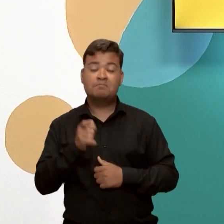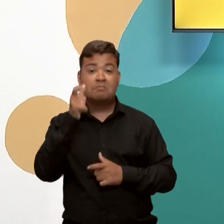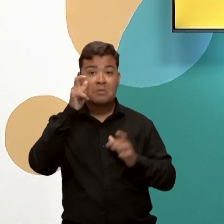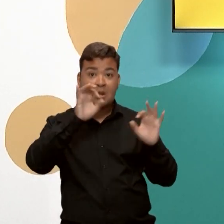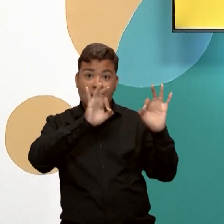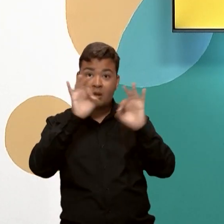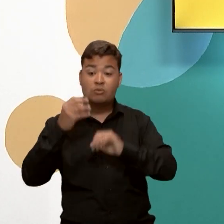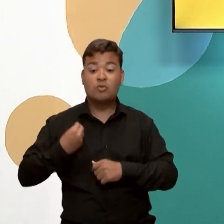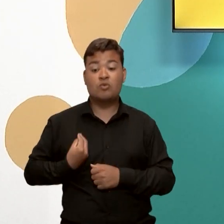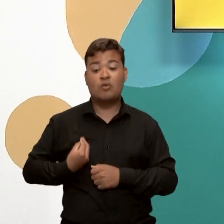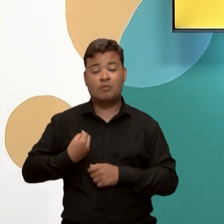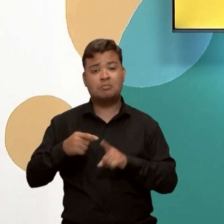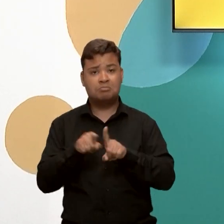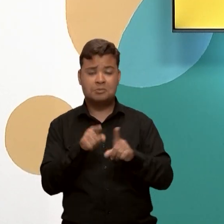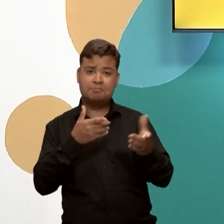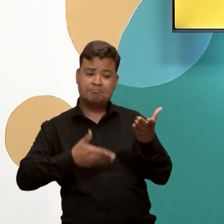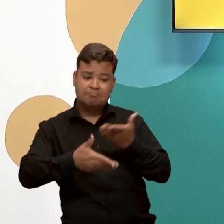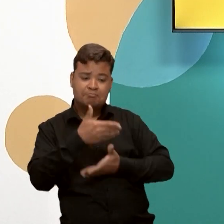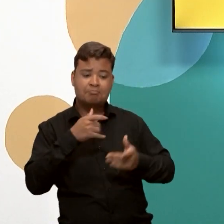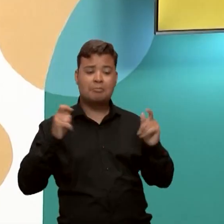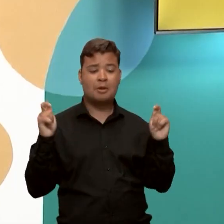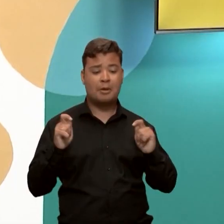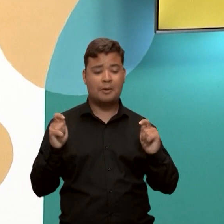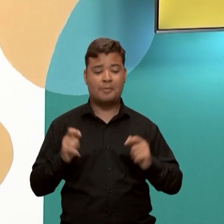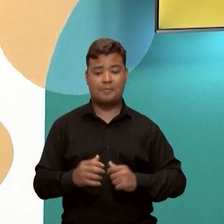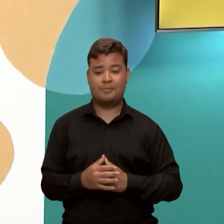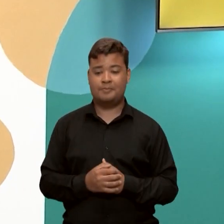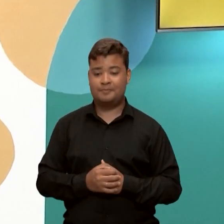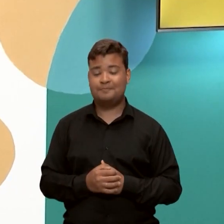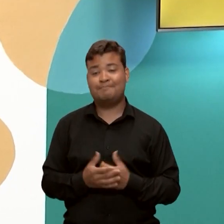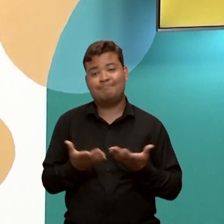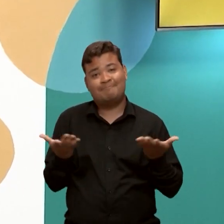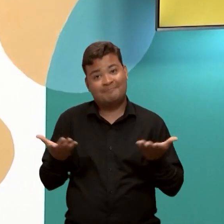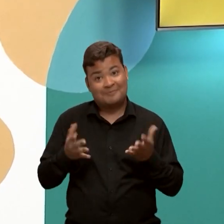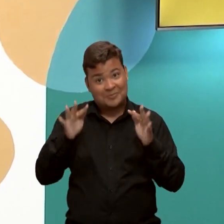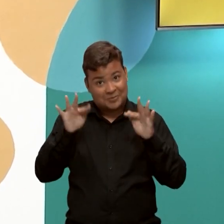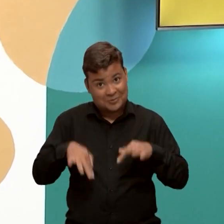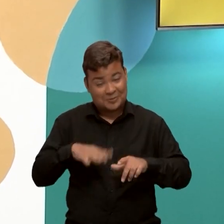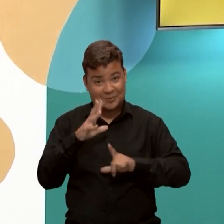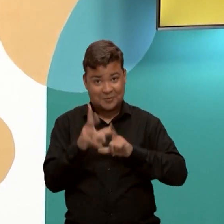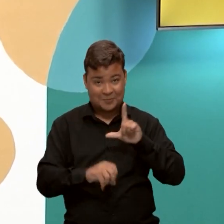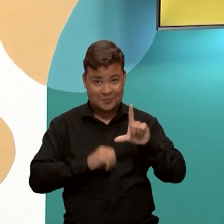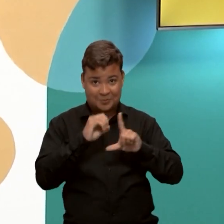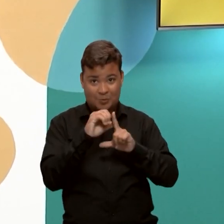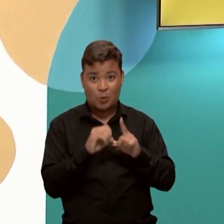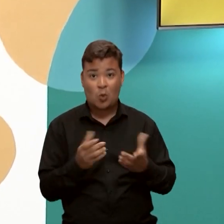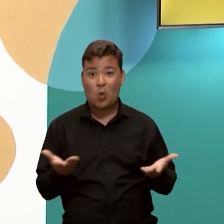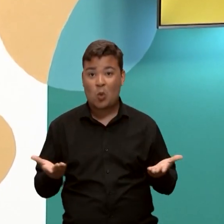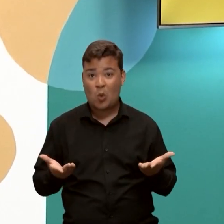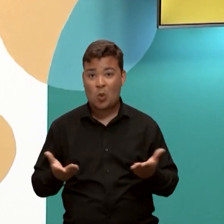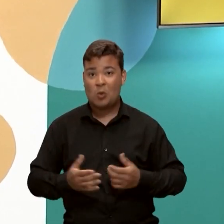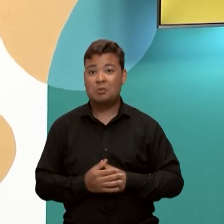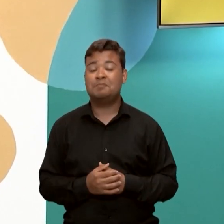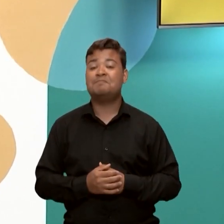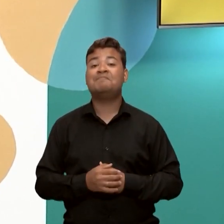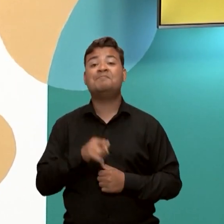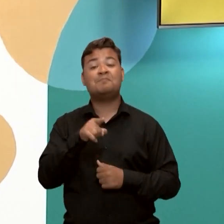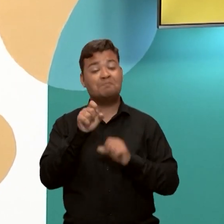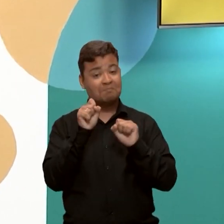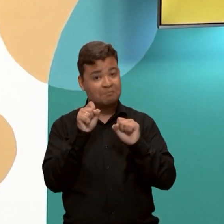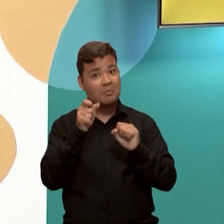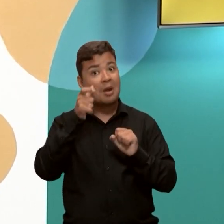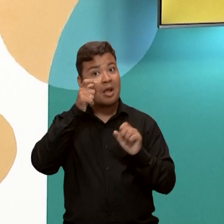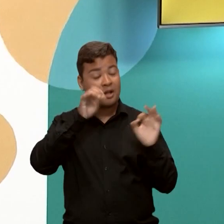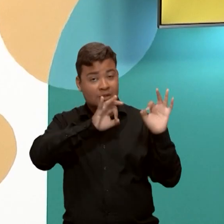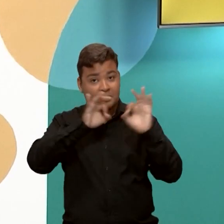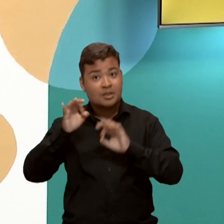vivo e também pode interagir com a gente. Bom, eu me despeço do Mundo UFG de hoje, te convidando a assistir o nosso programa amanhã,